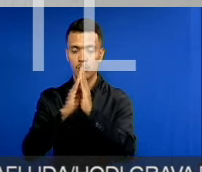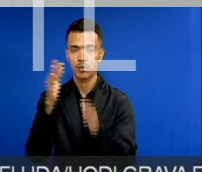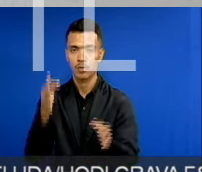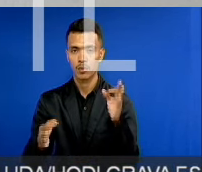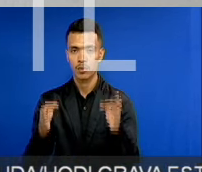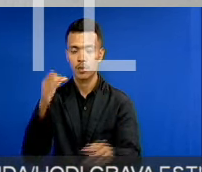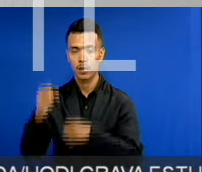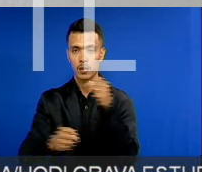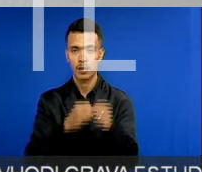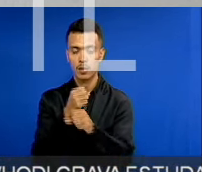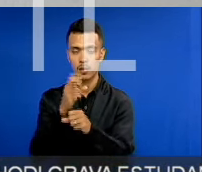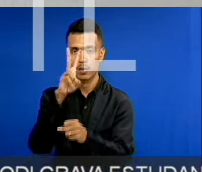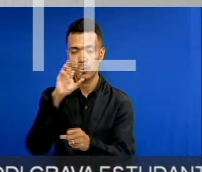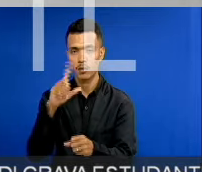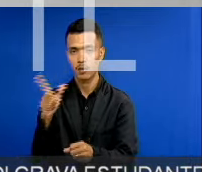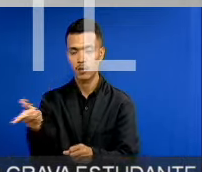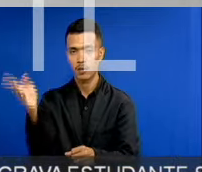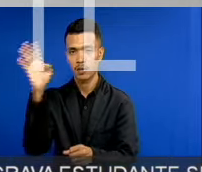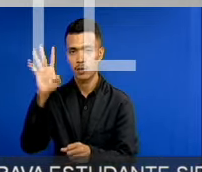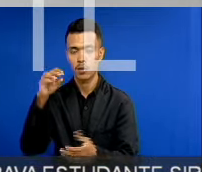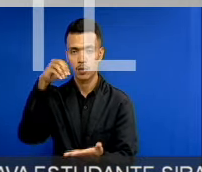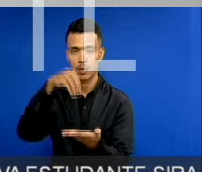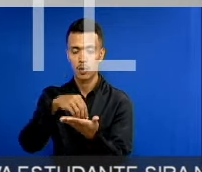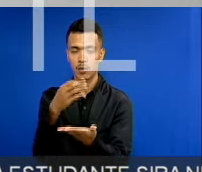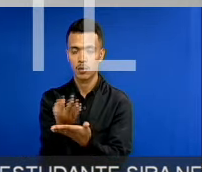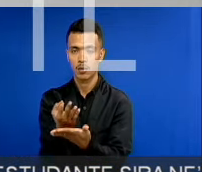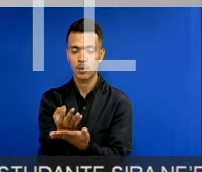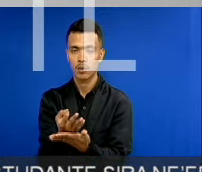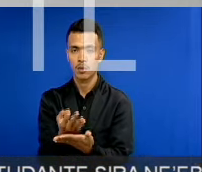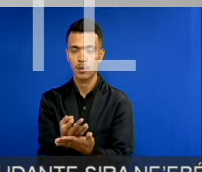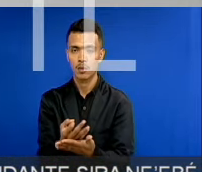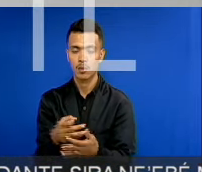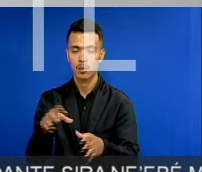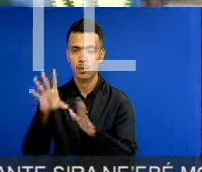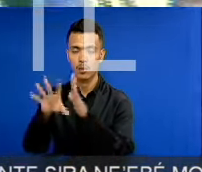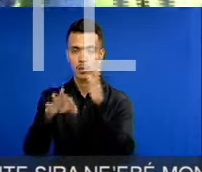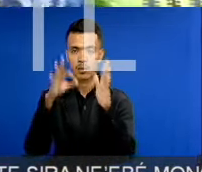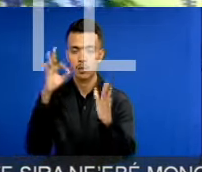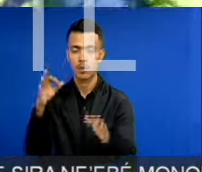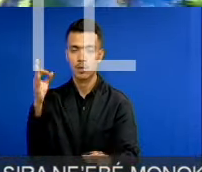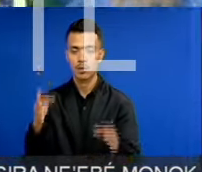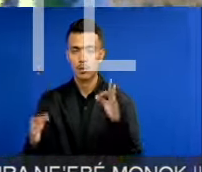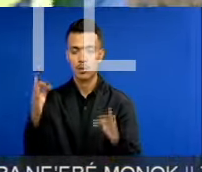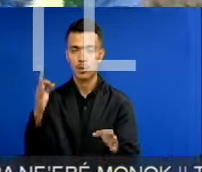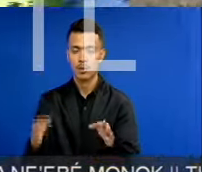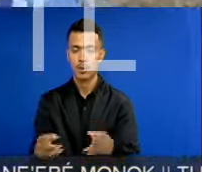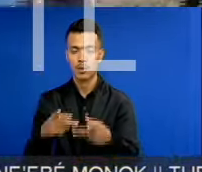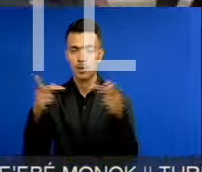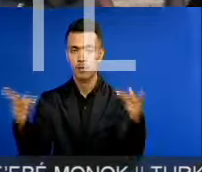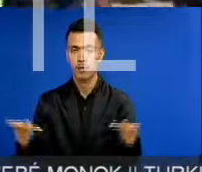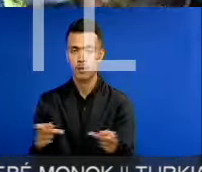ia 2024 nene ita colocano orçamento hal rekrutamento. Alendene